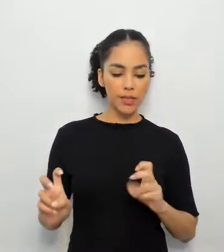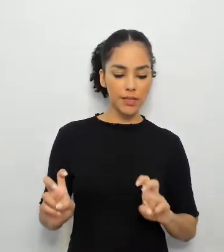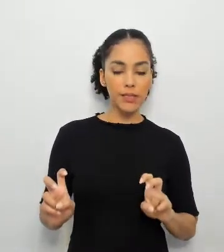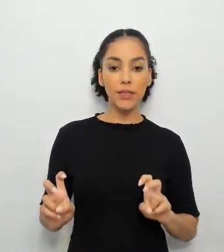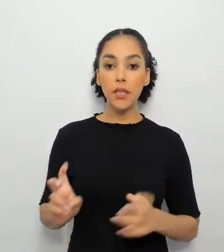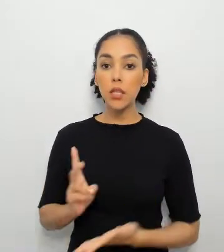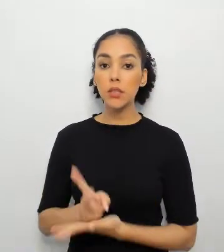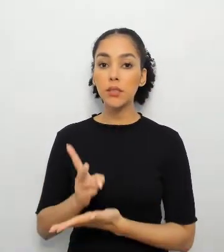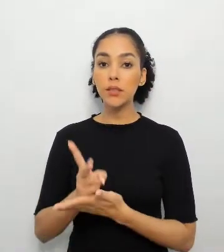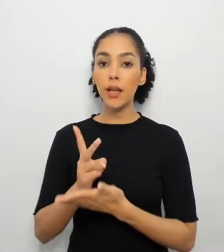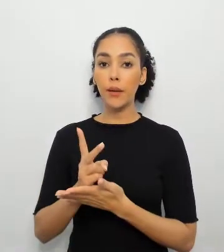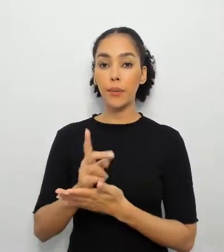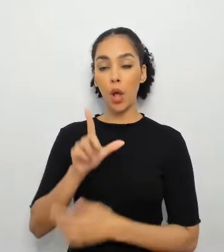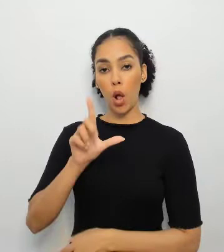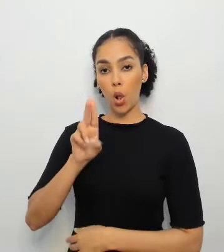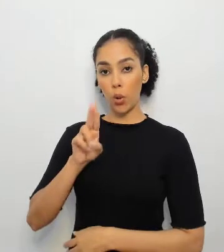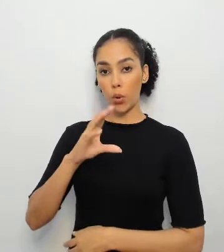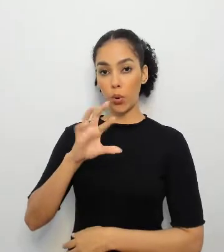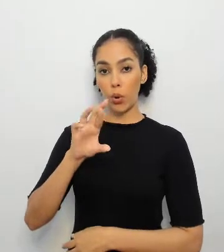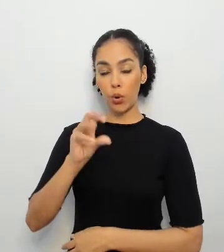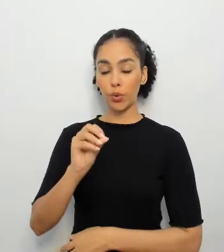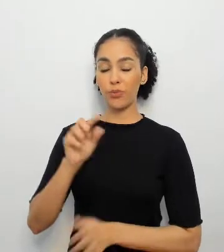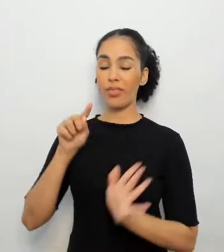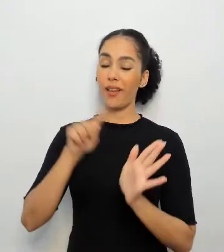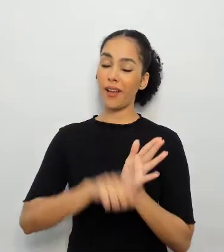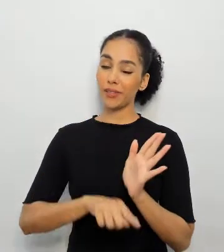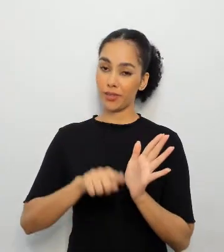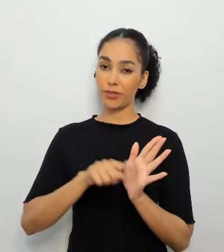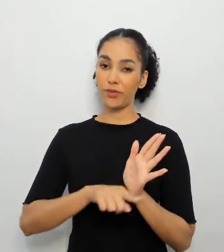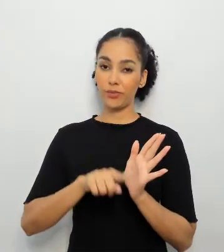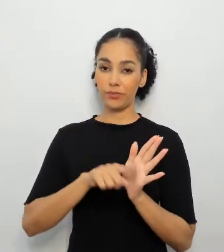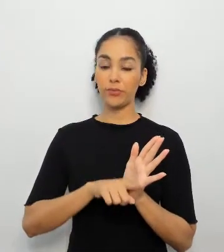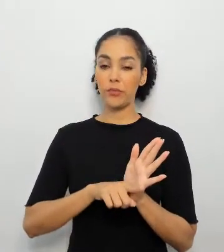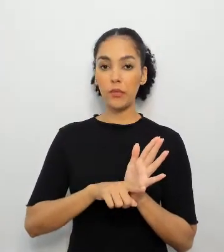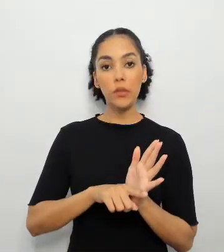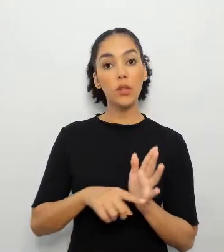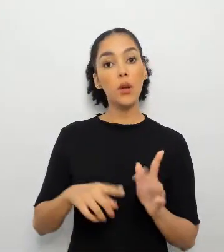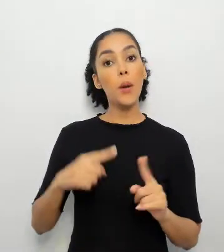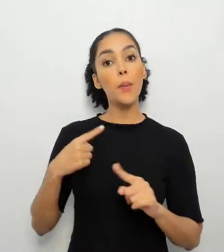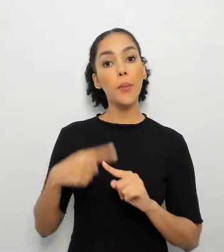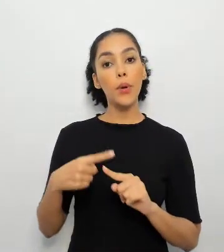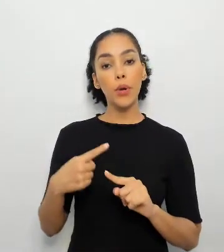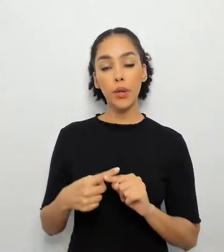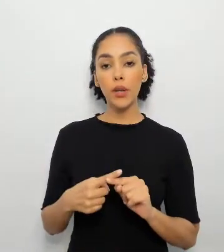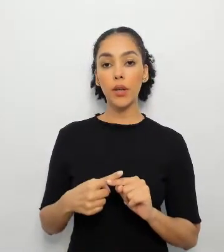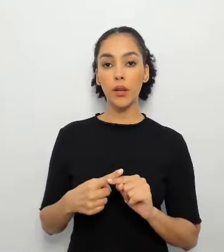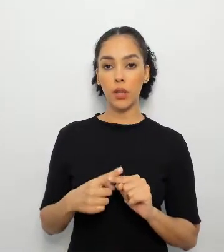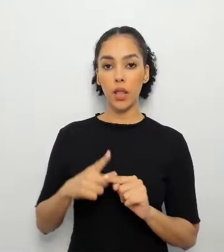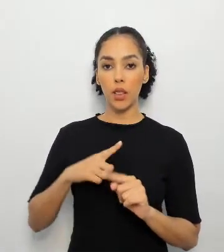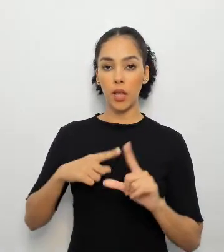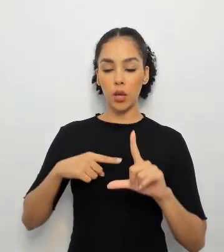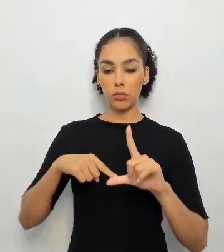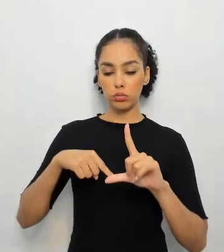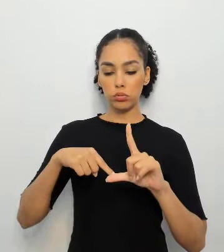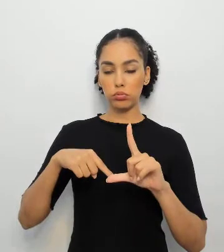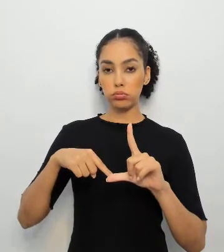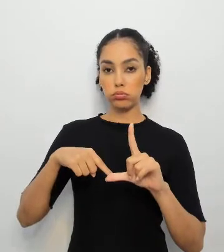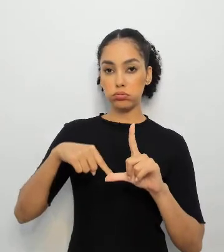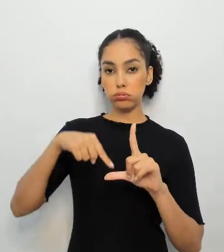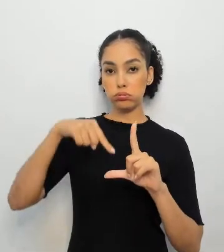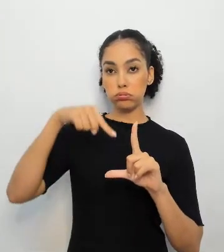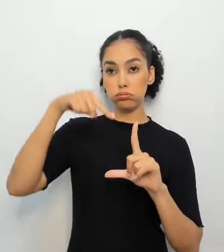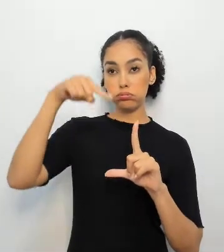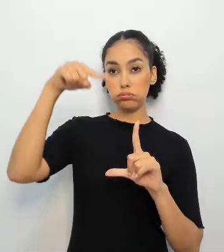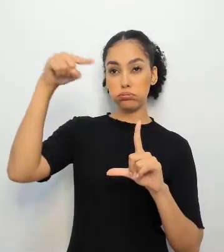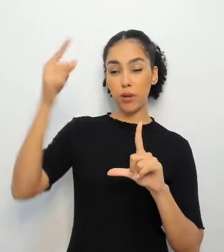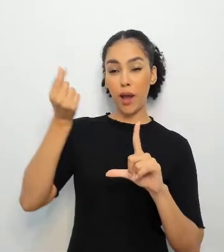será sempre negativo. Por quê? Porque o gráfico do custo está acima do gráfico da receita, ou seja, você